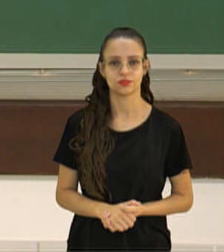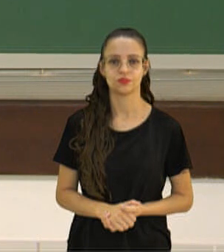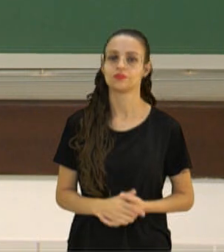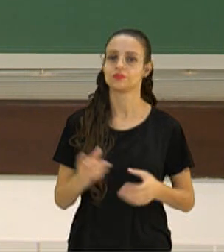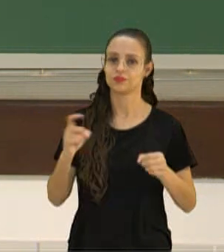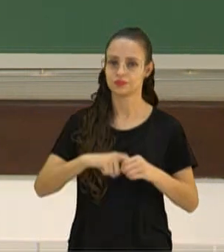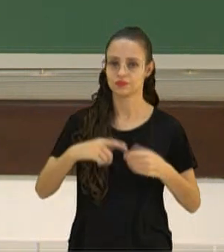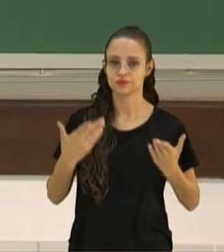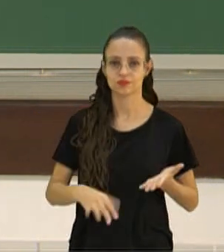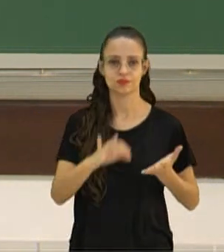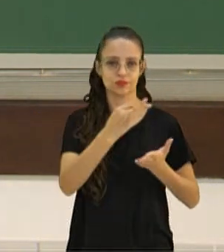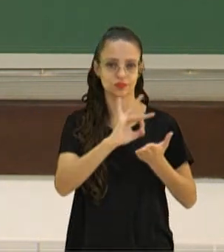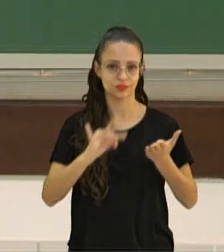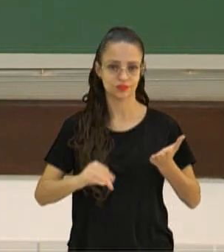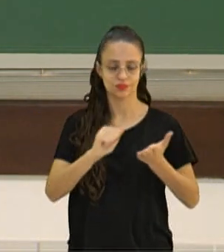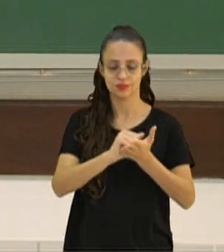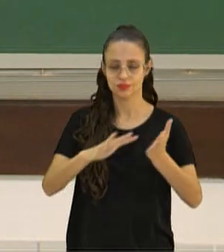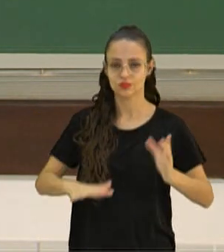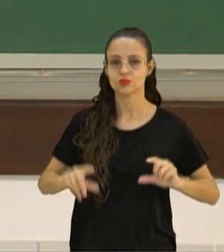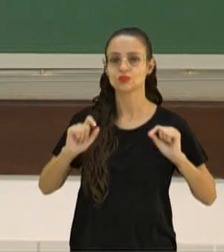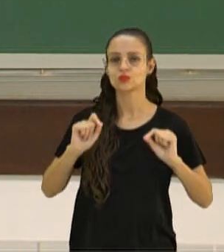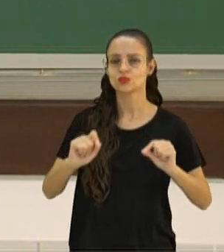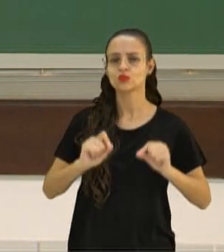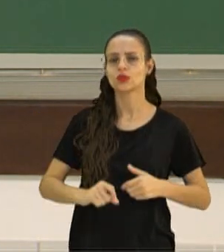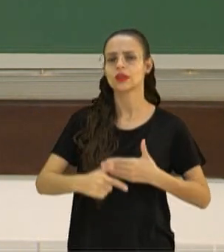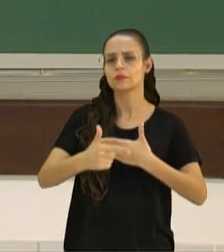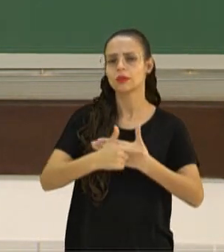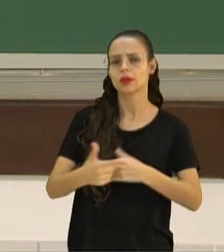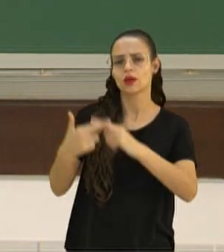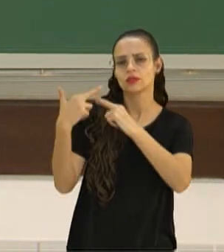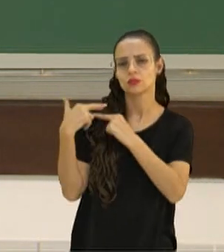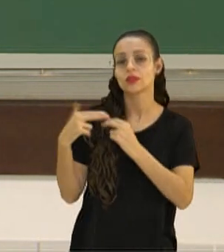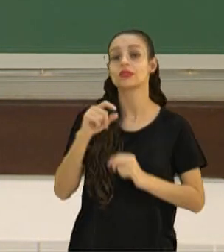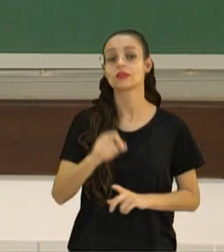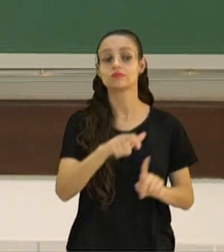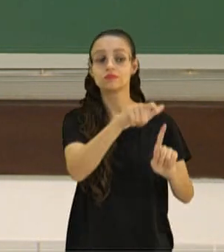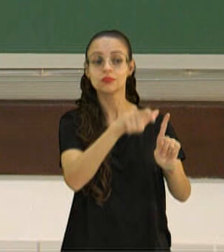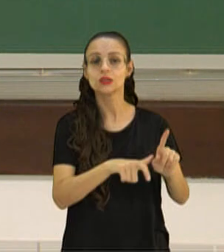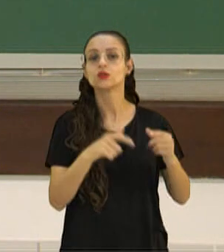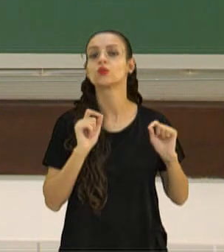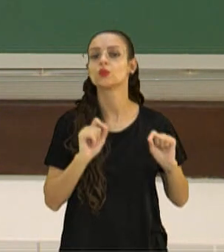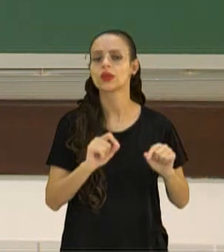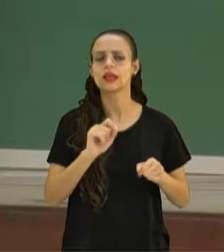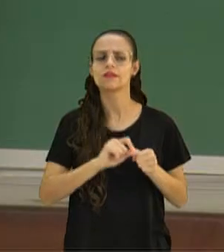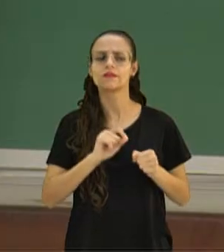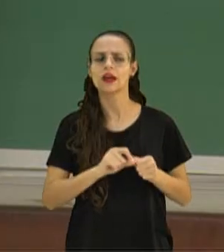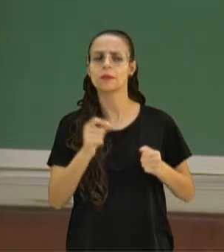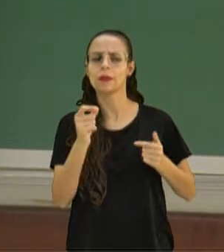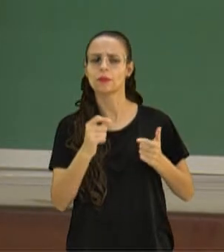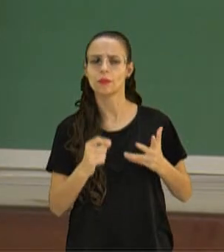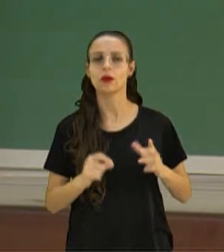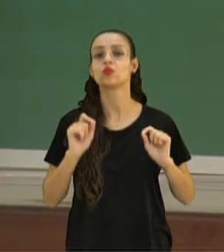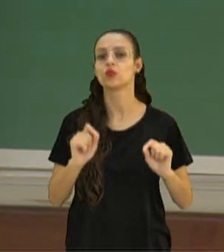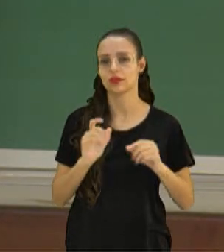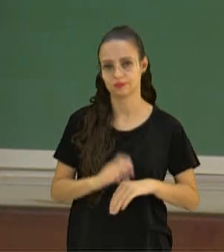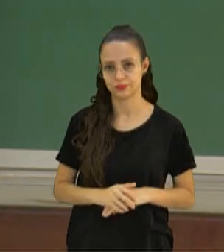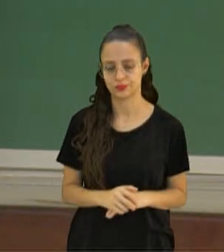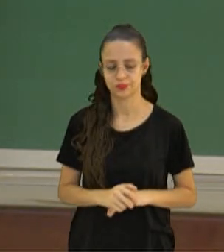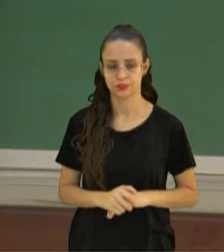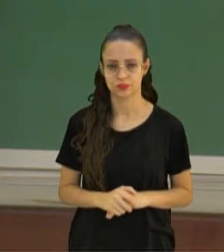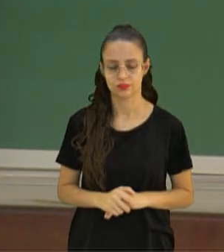Voltando então, pessoal, para corrigir o nosso exercício, que são as atribuições do jogador personagem. Então, o jogador personagem tem como